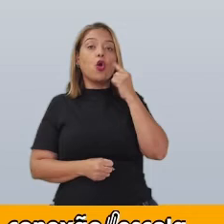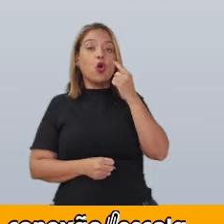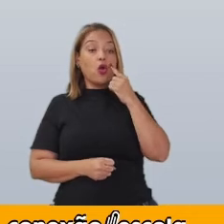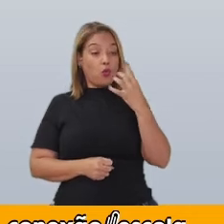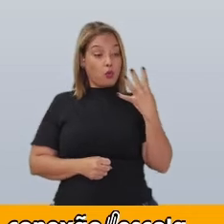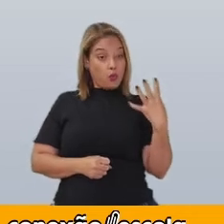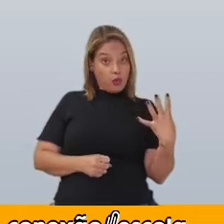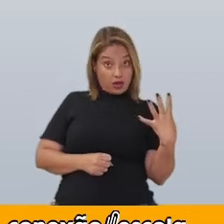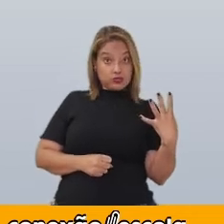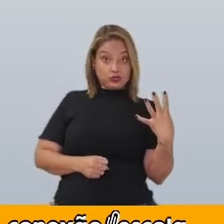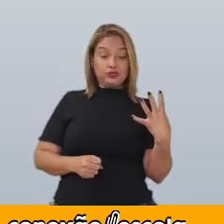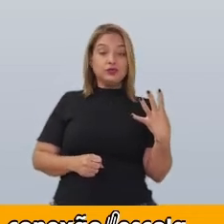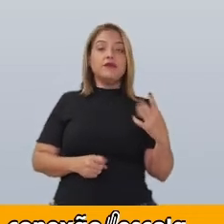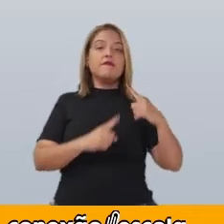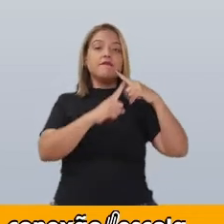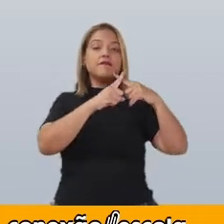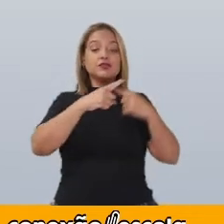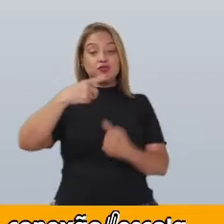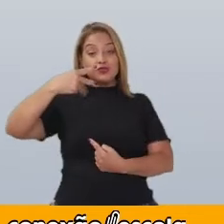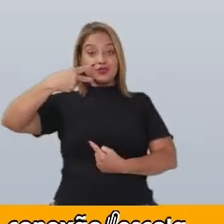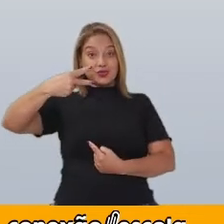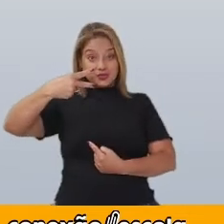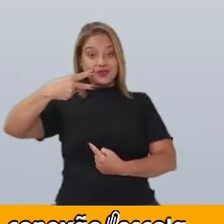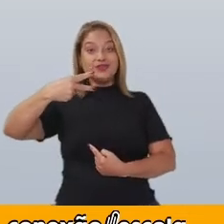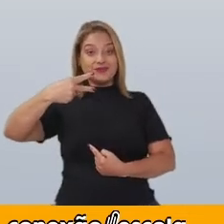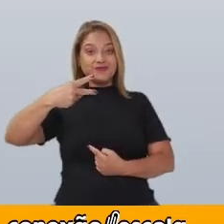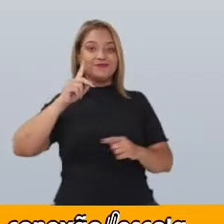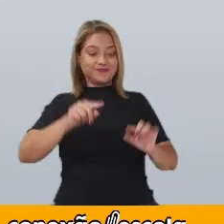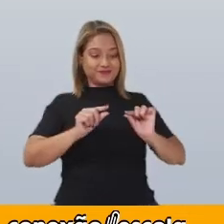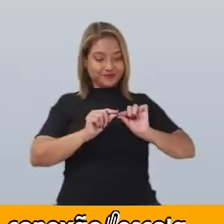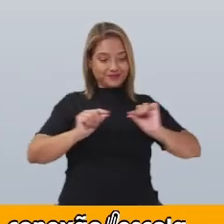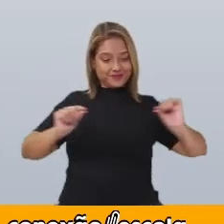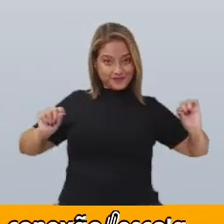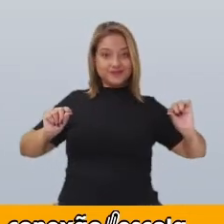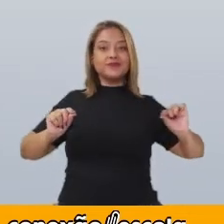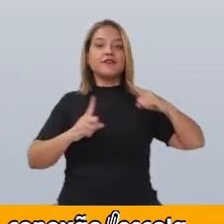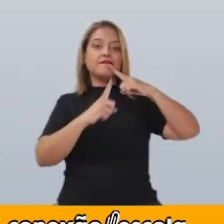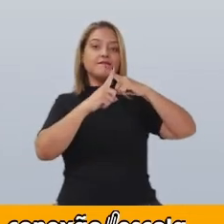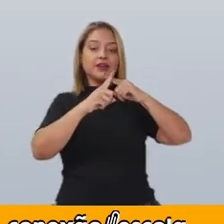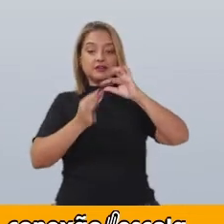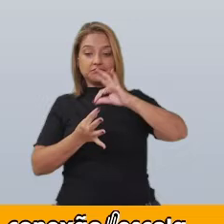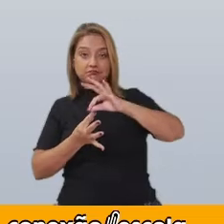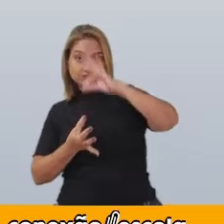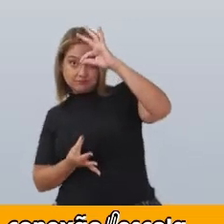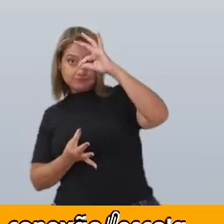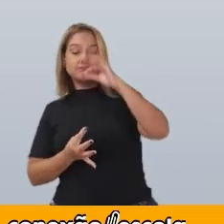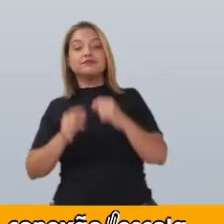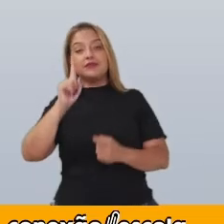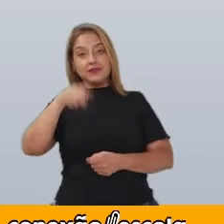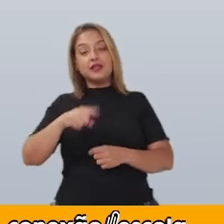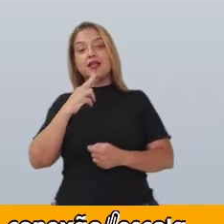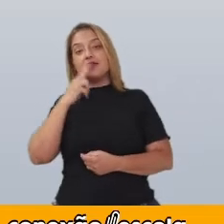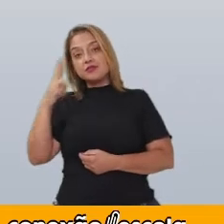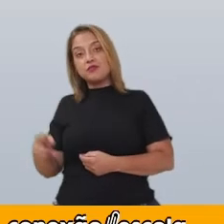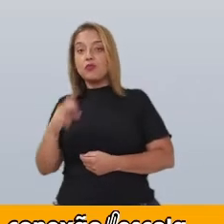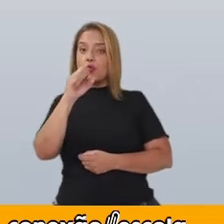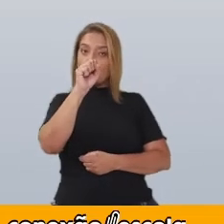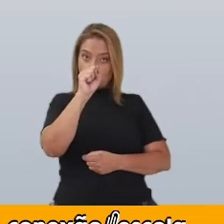vezes 2, comprimento vezes a largura, que também 8 centímetros